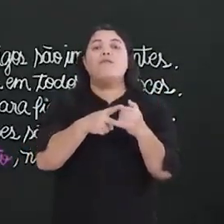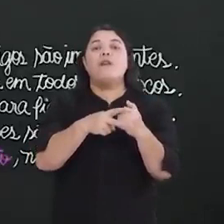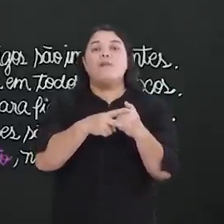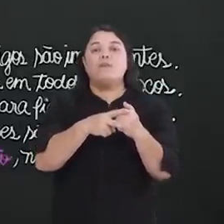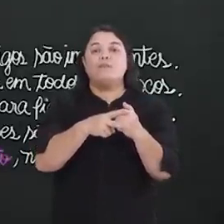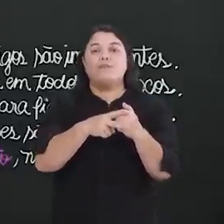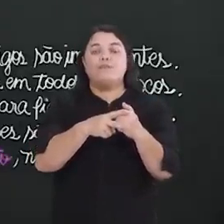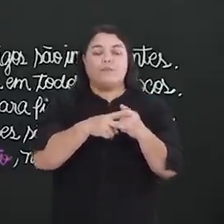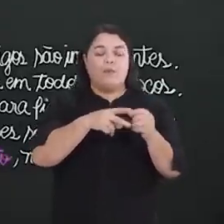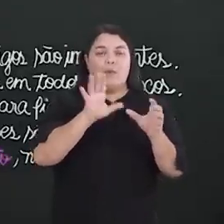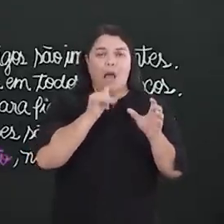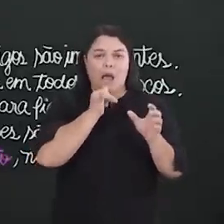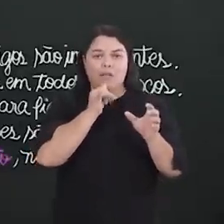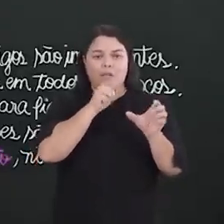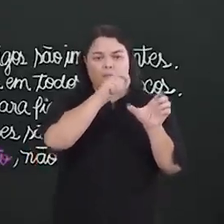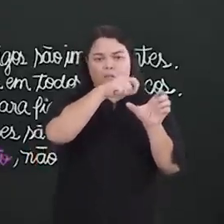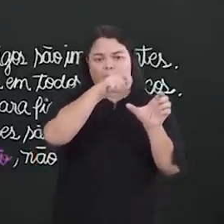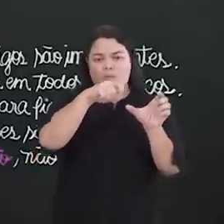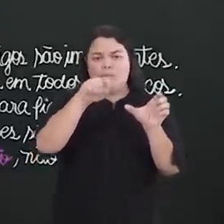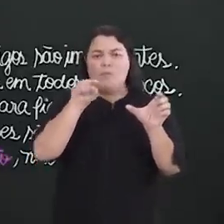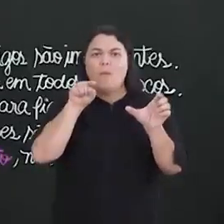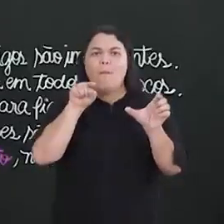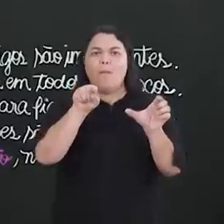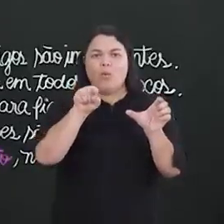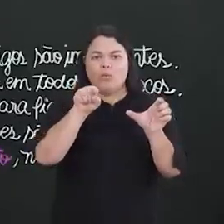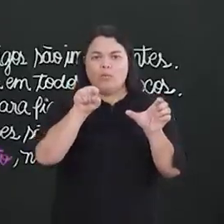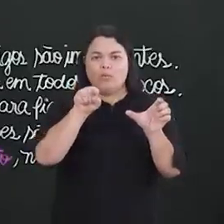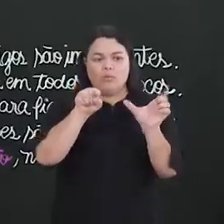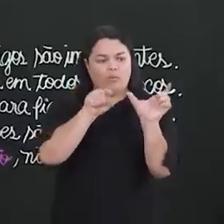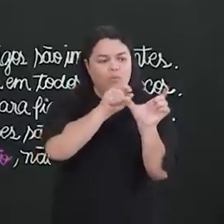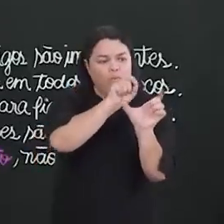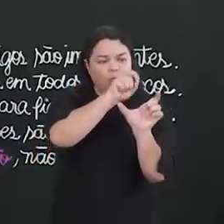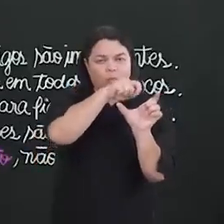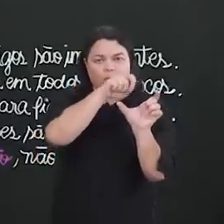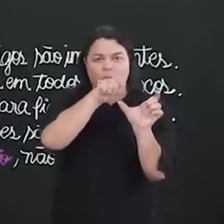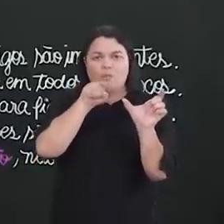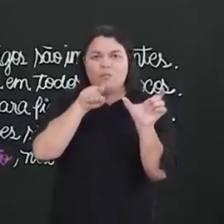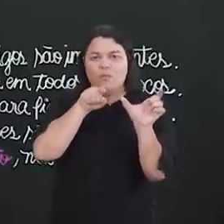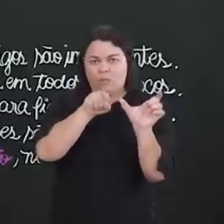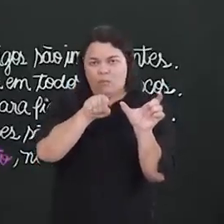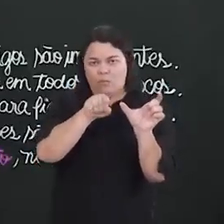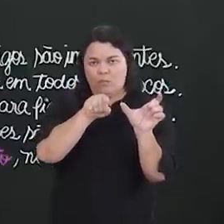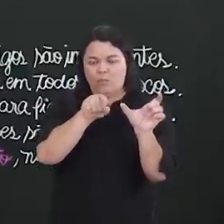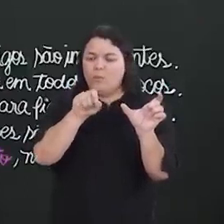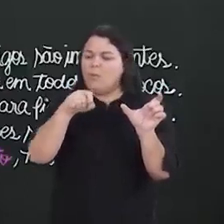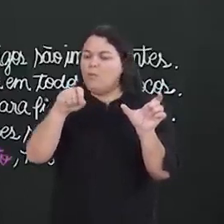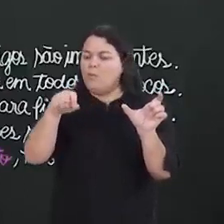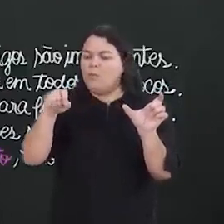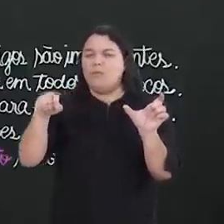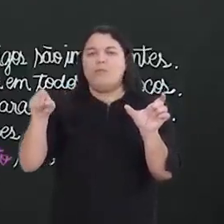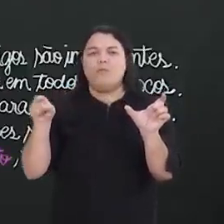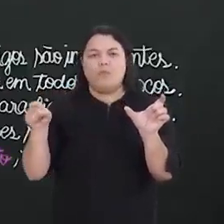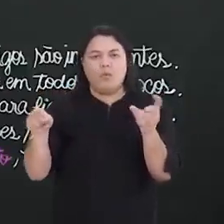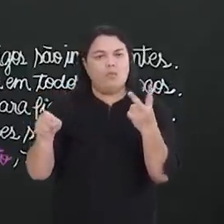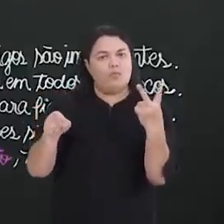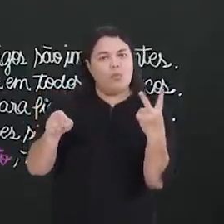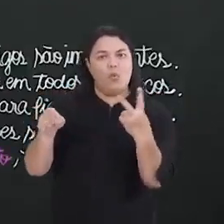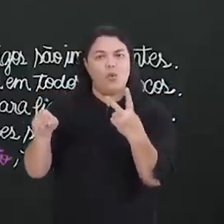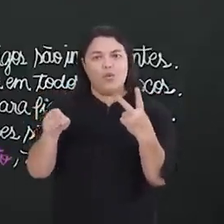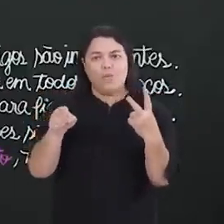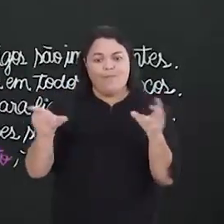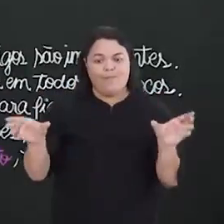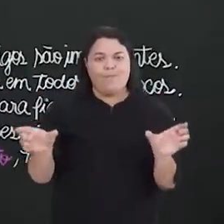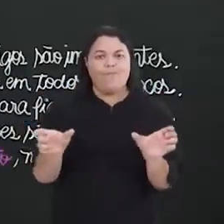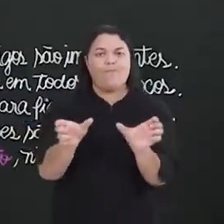formado por mais de uma oração. O que marca o fim de um período é o ponto. Então, quando a gente faz uma análise de um